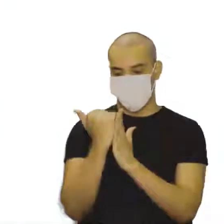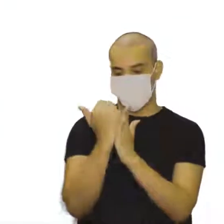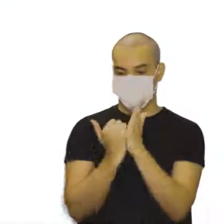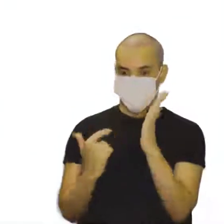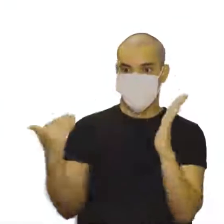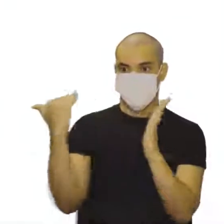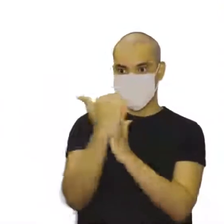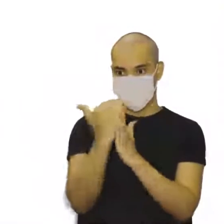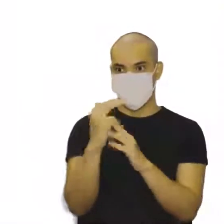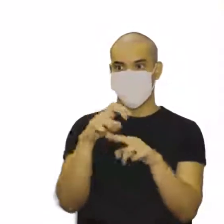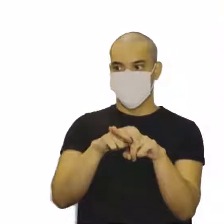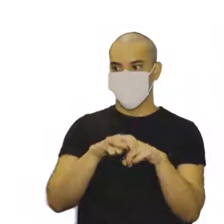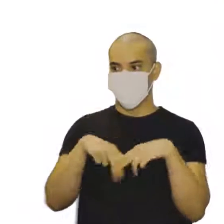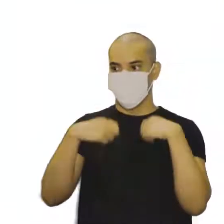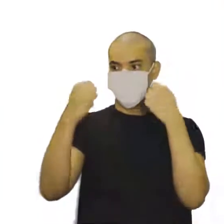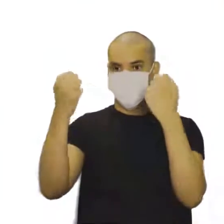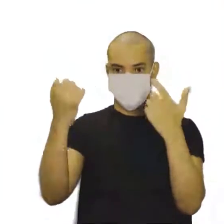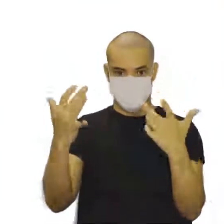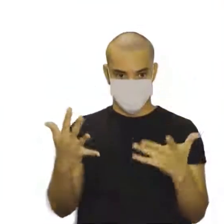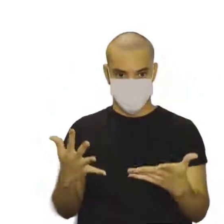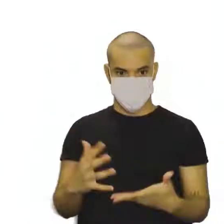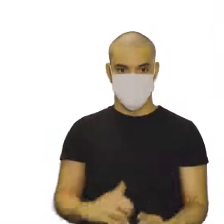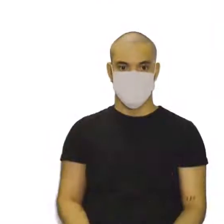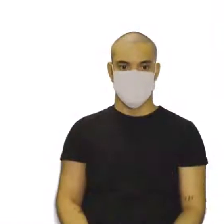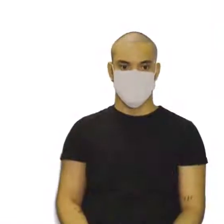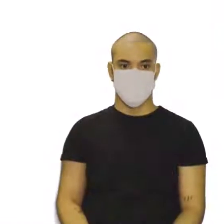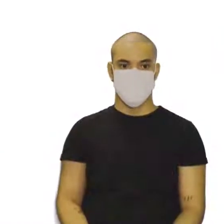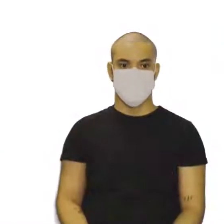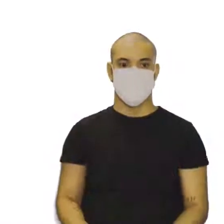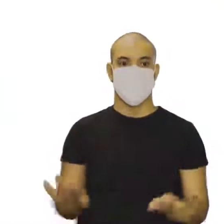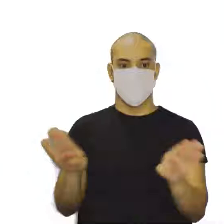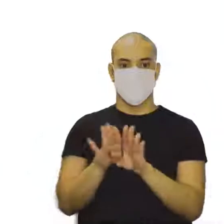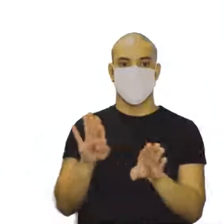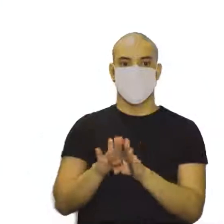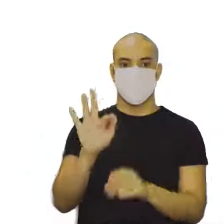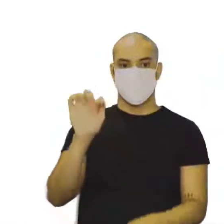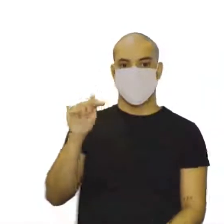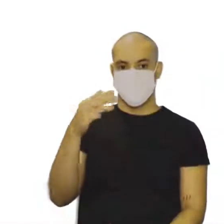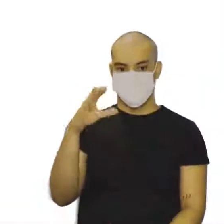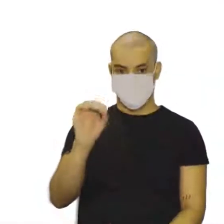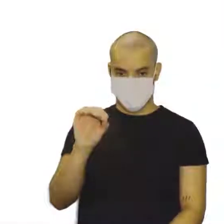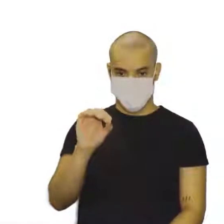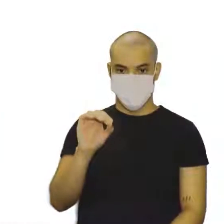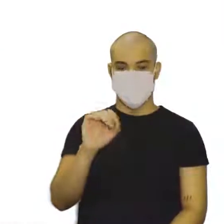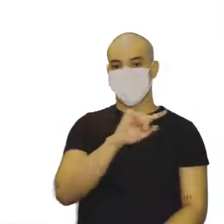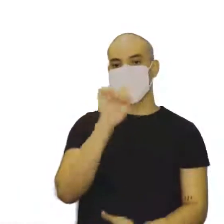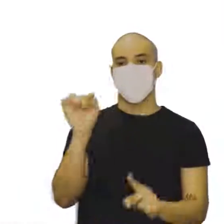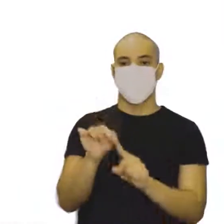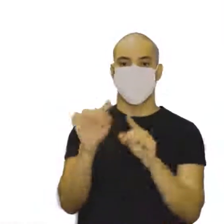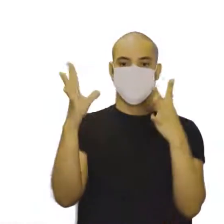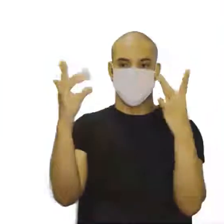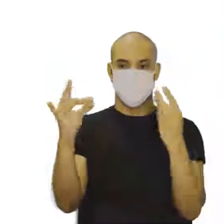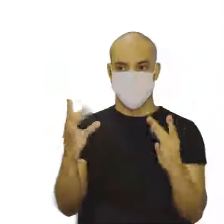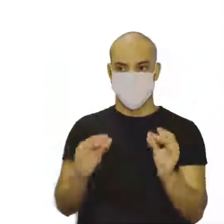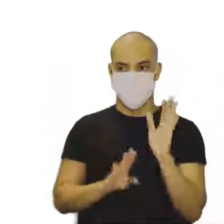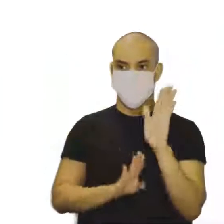tá aí a definição do disjuntor. E a função básica do disjuntor é a de detectar picos de